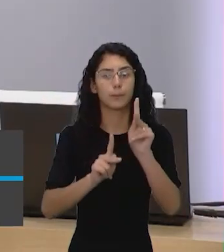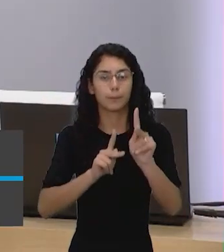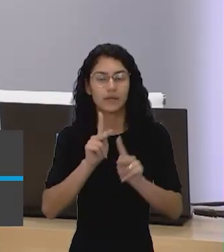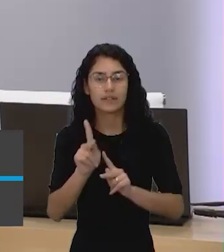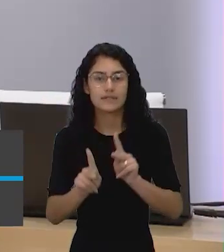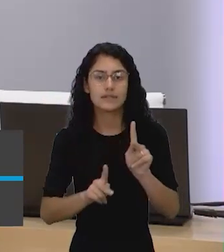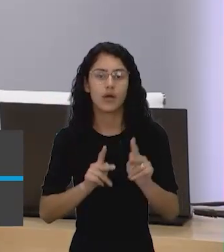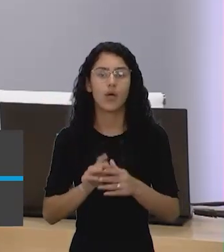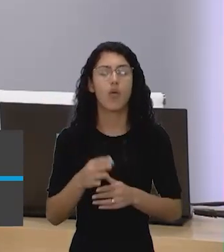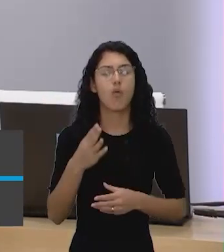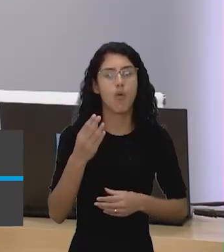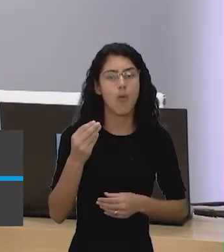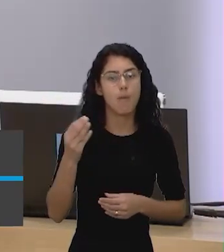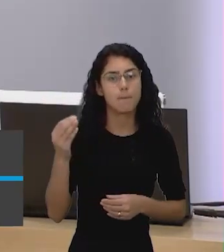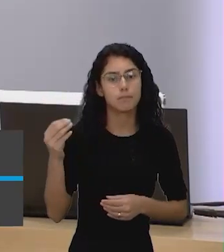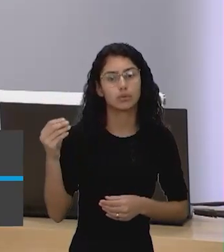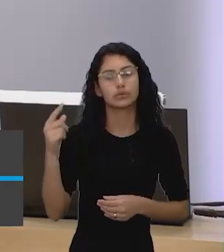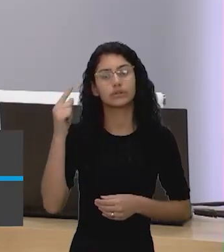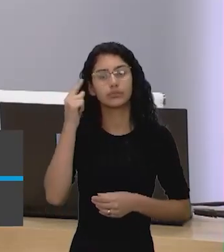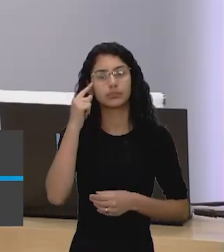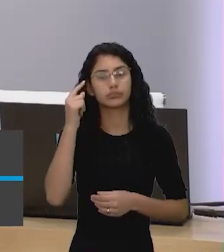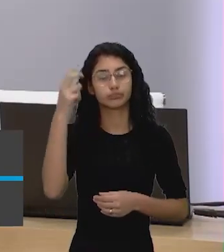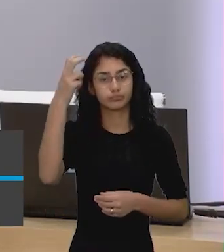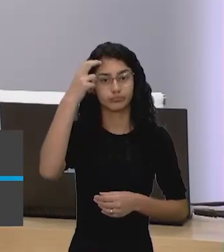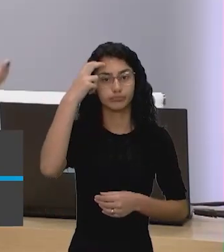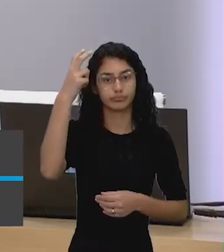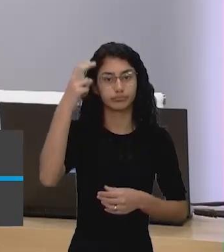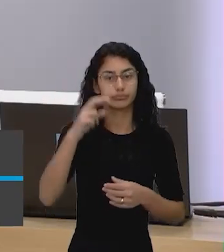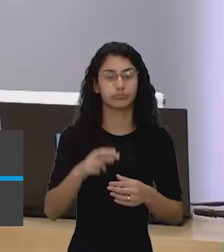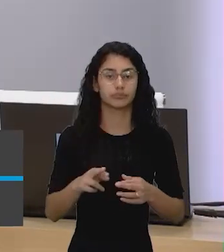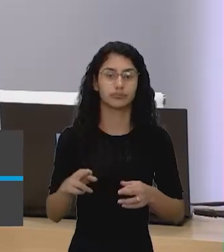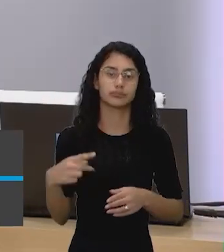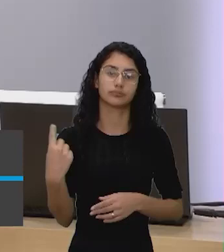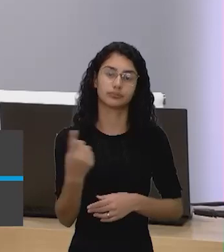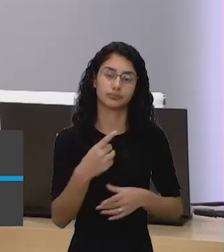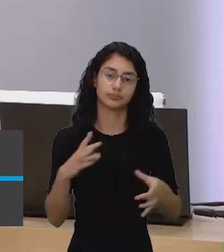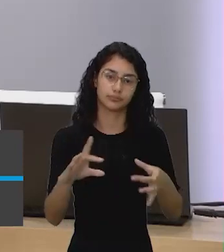povo, muitas dessas questões culturais estão totalmente